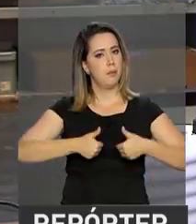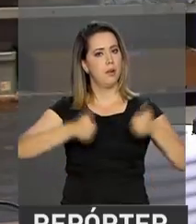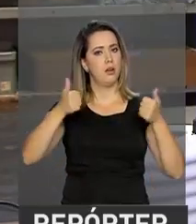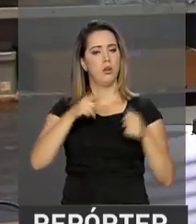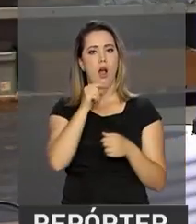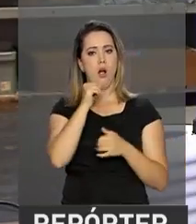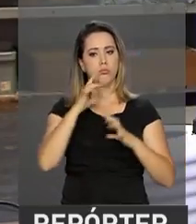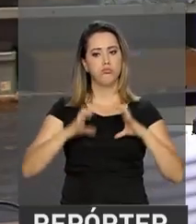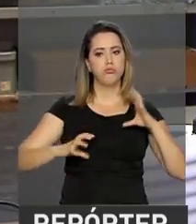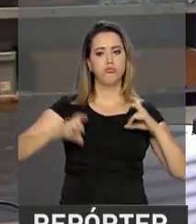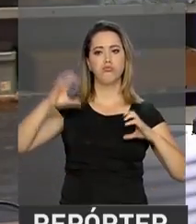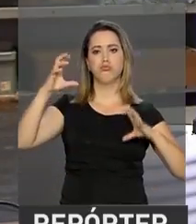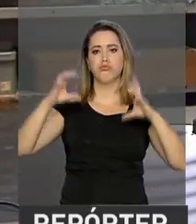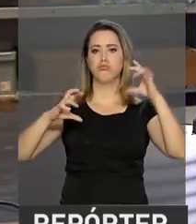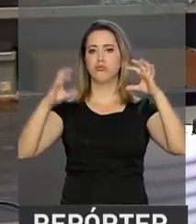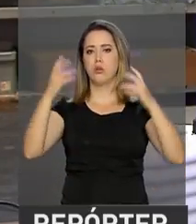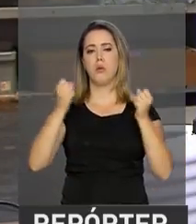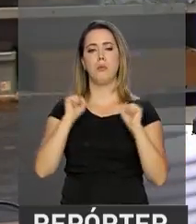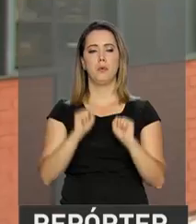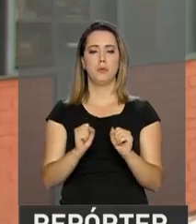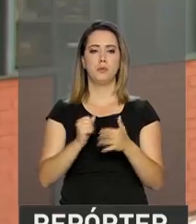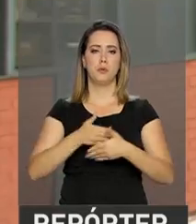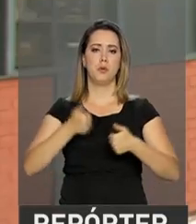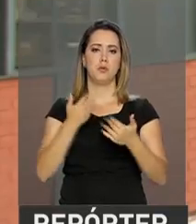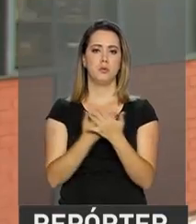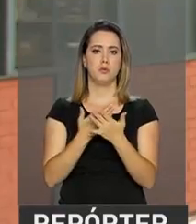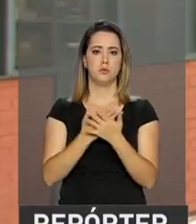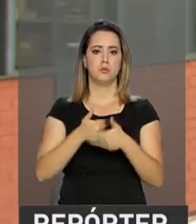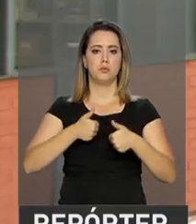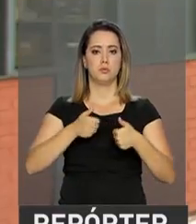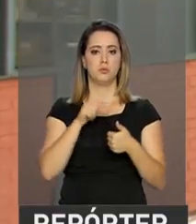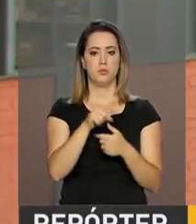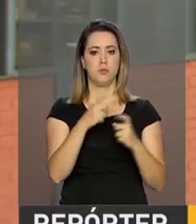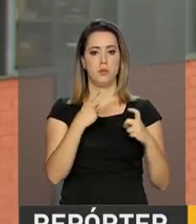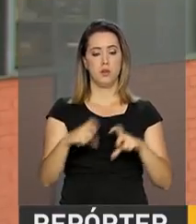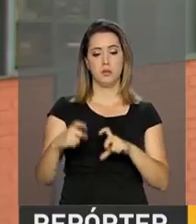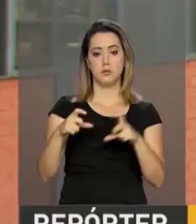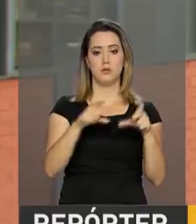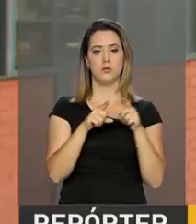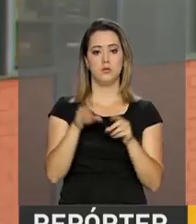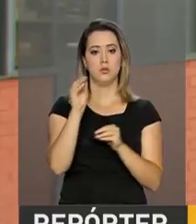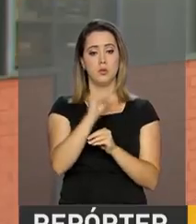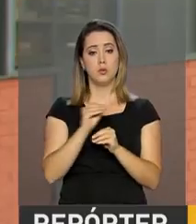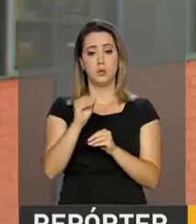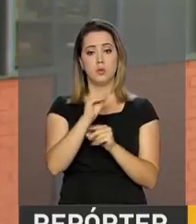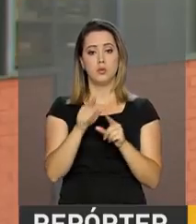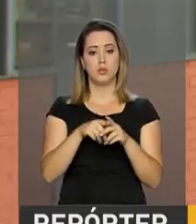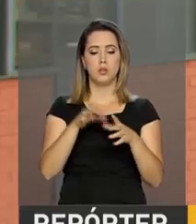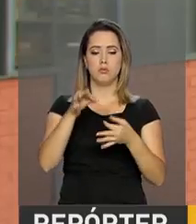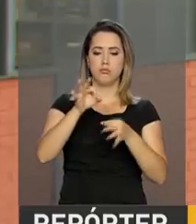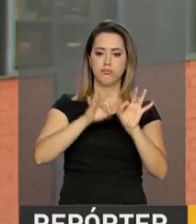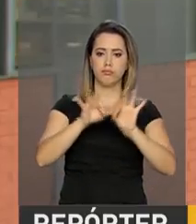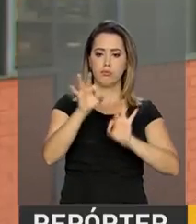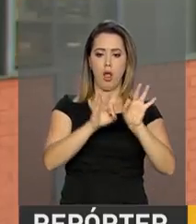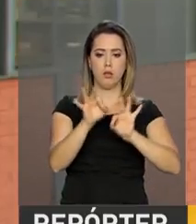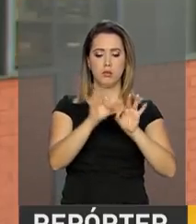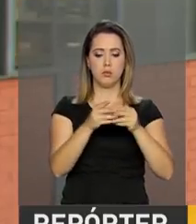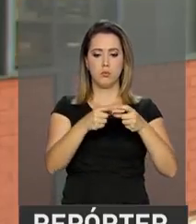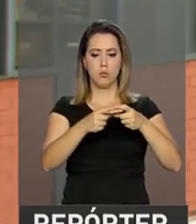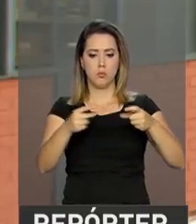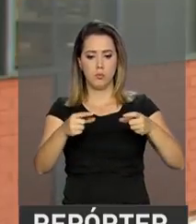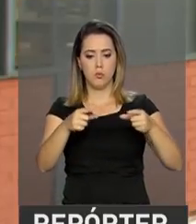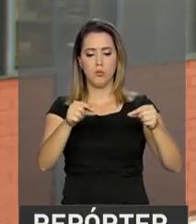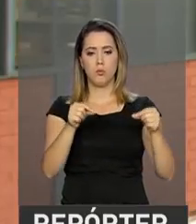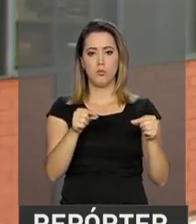os alunos possam estudar tranquilamente aqui na escola são montadas as estações meteorológicas que vão ser distribuídos para as escolas públicas